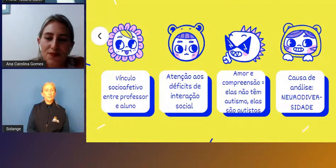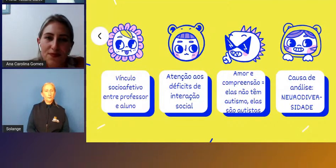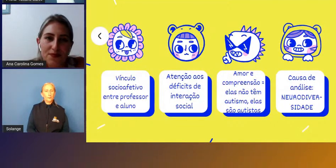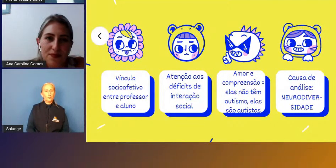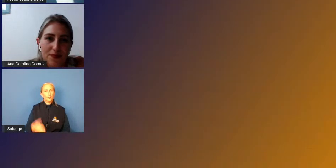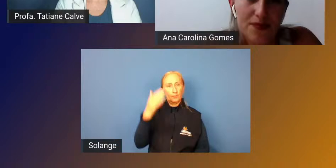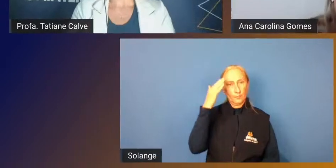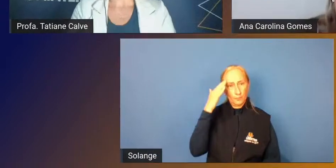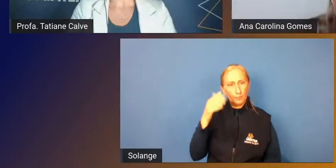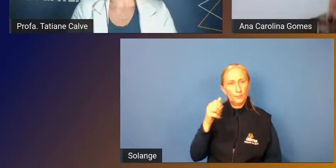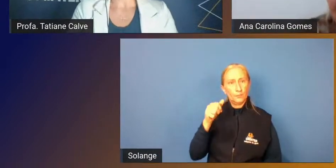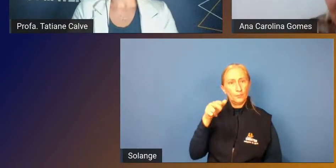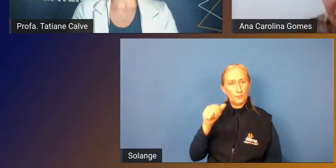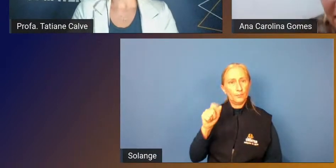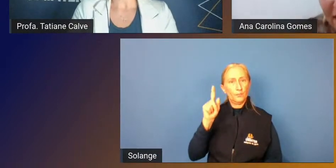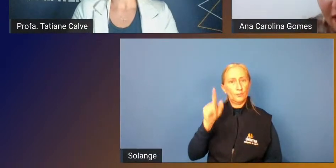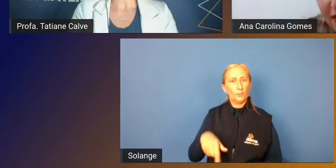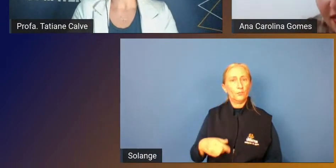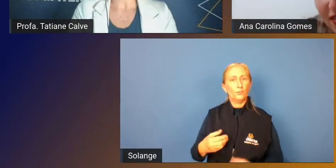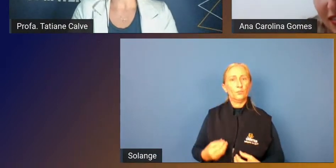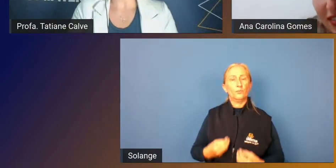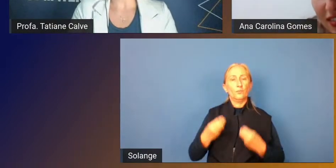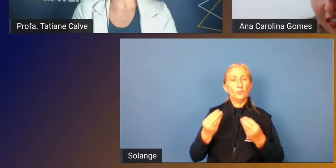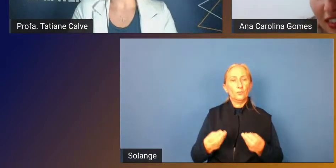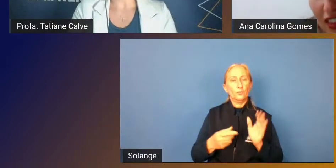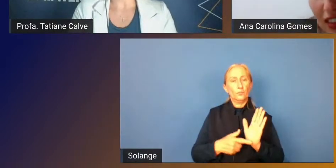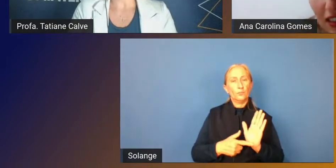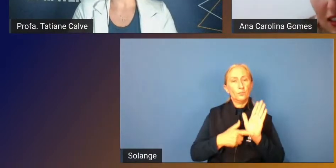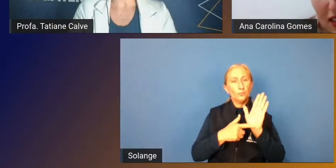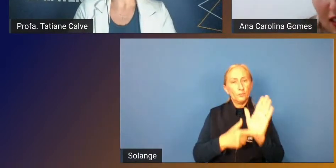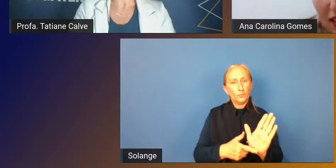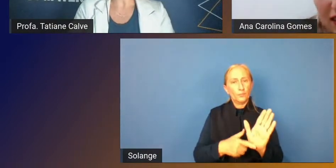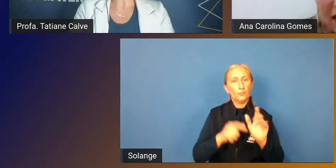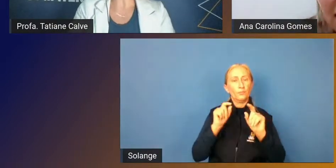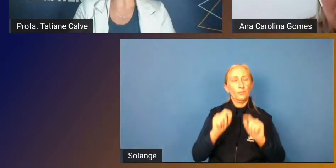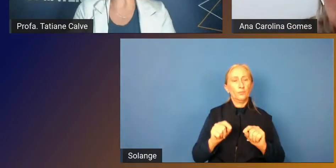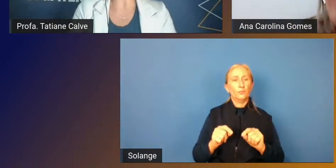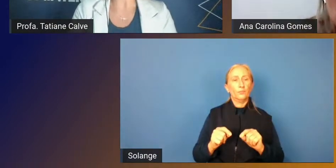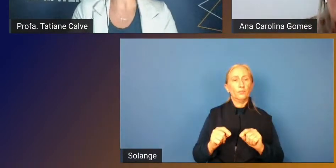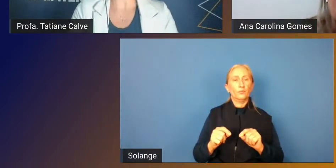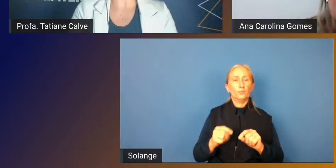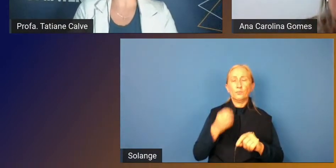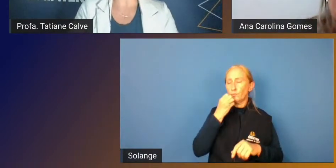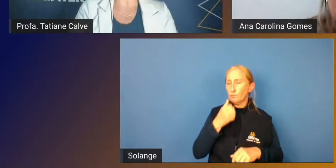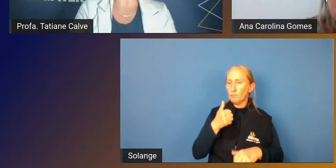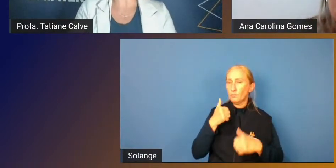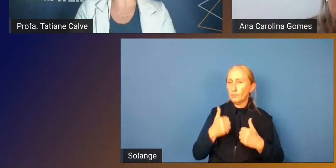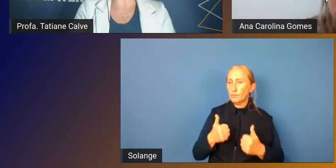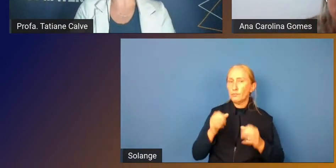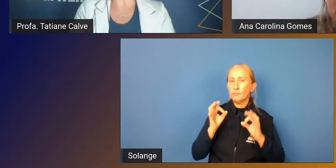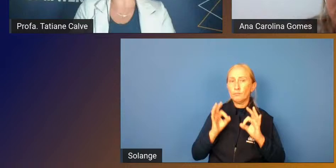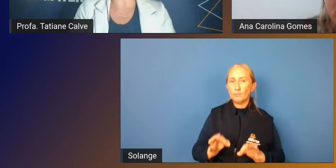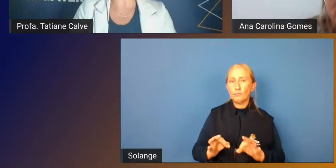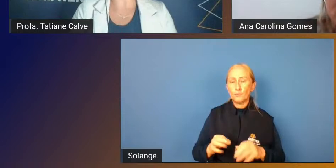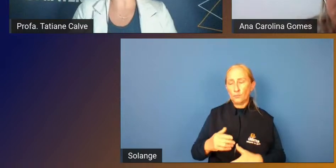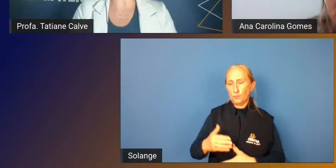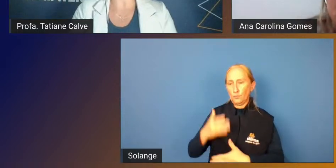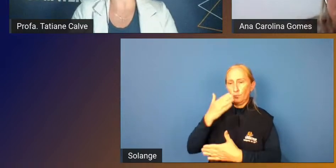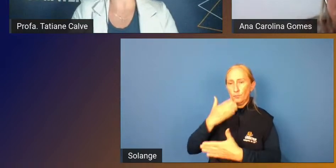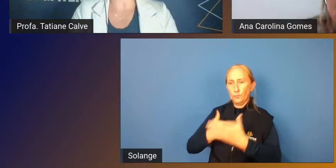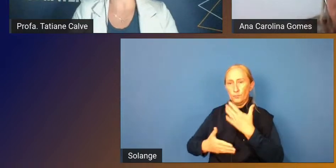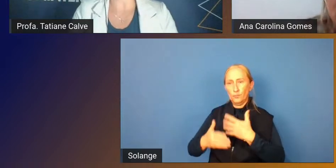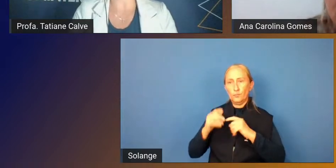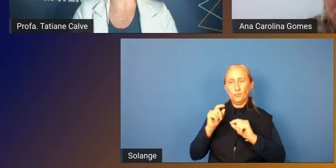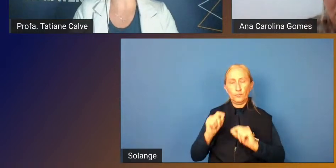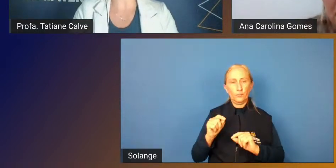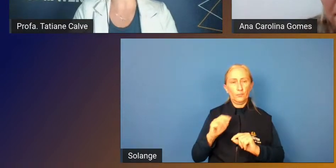obrigada Ana pela sua colocação pela sua apresentação muito boa mesmo só comentários bons aqui